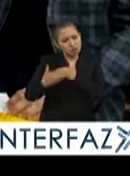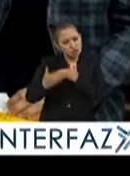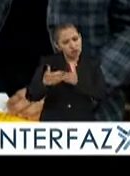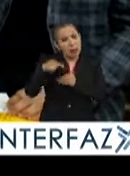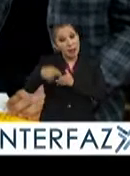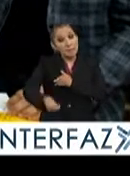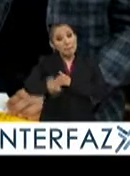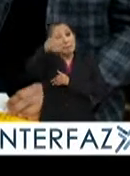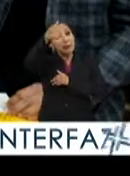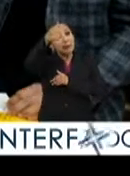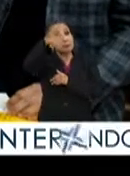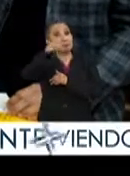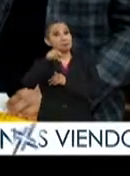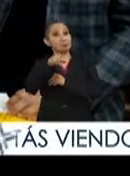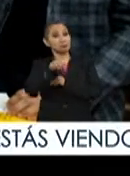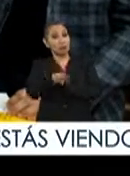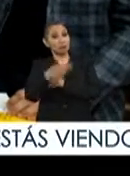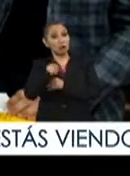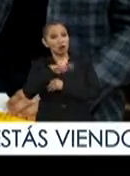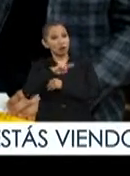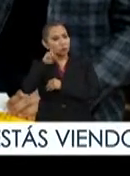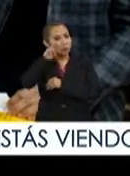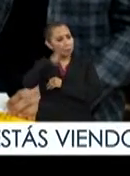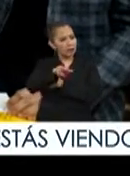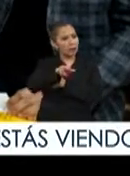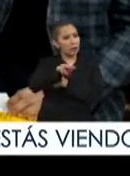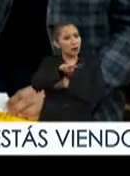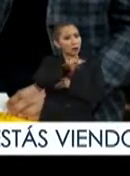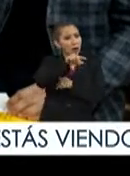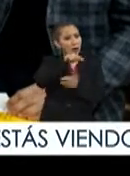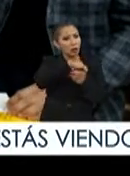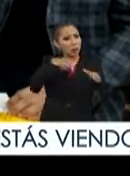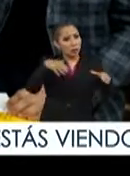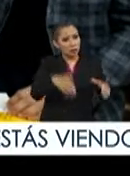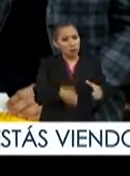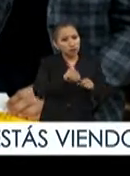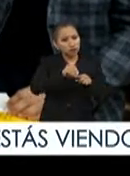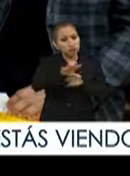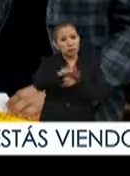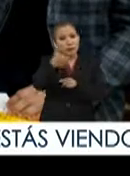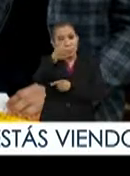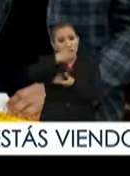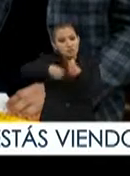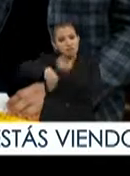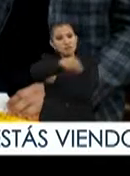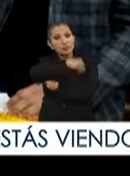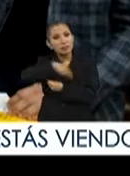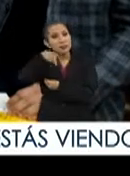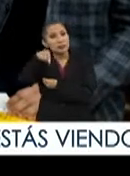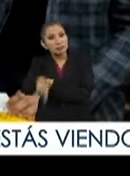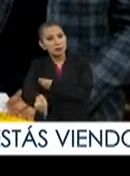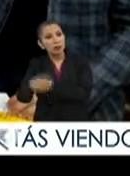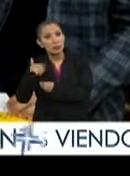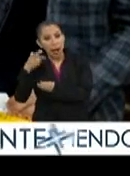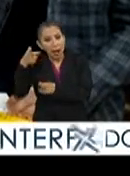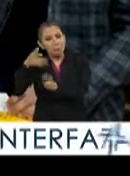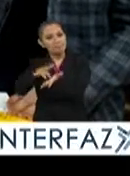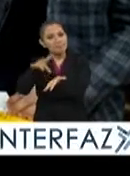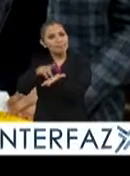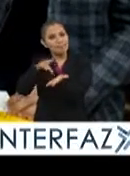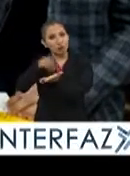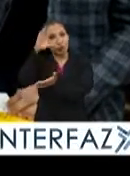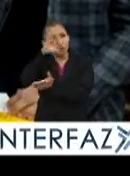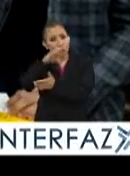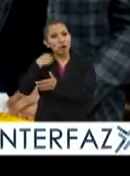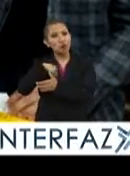pela primeira vez nós faremos o estudo de qual é o impacto econômico deste investimento na cultura.